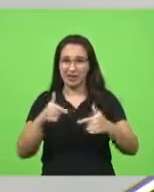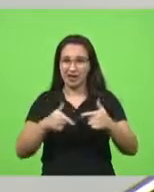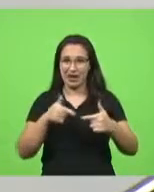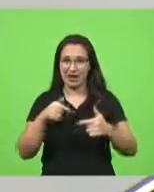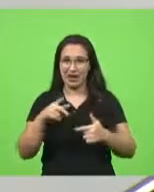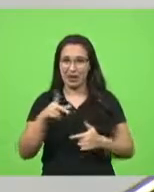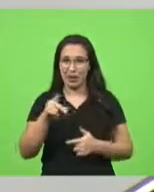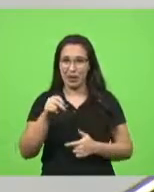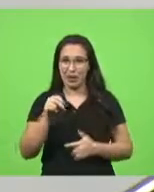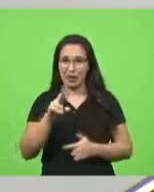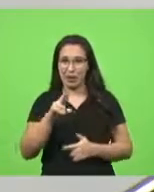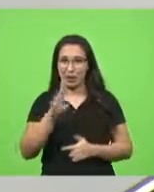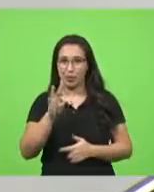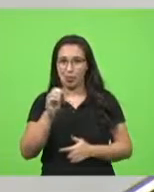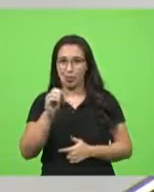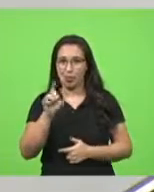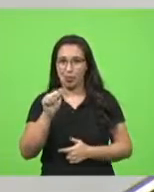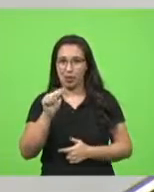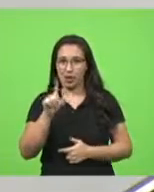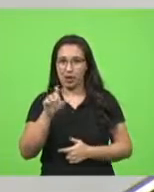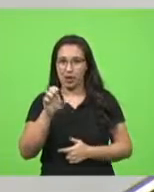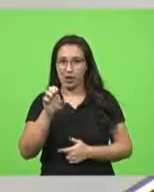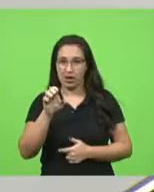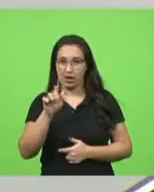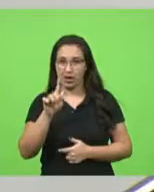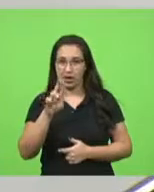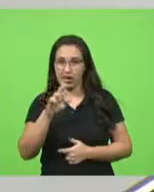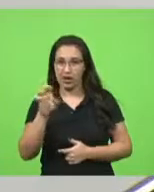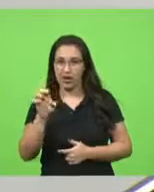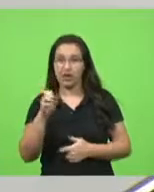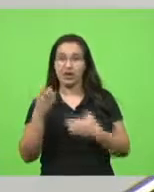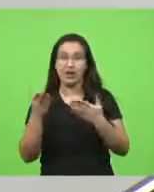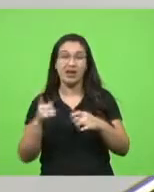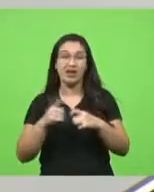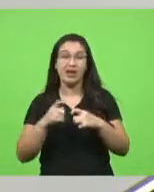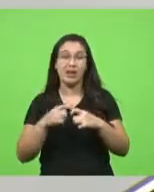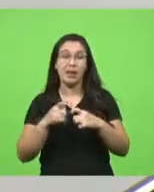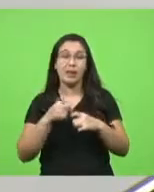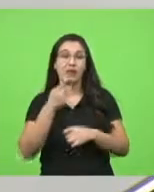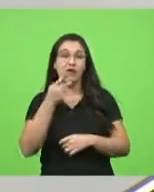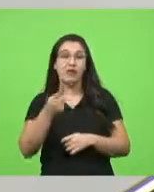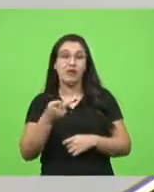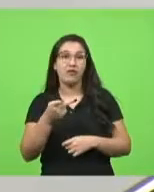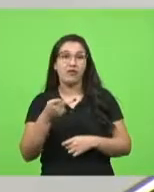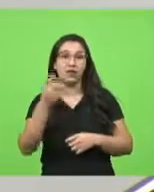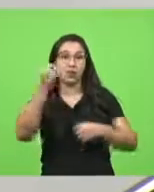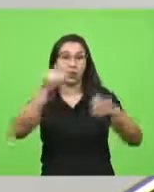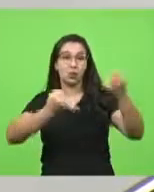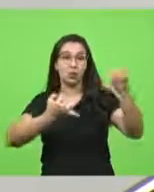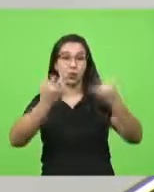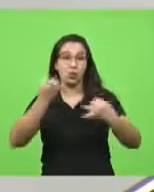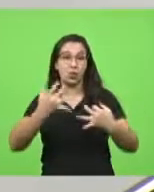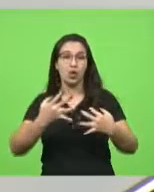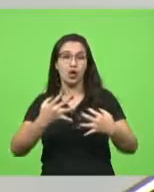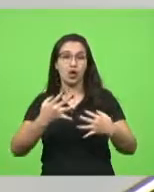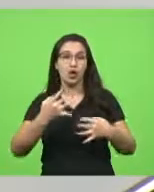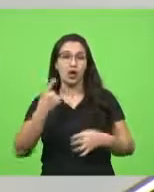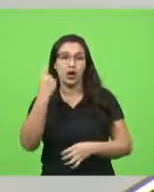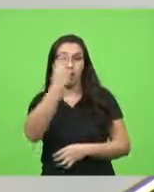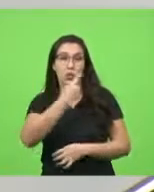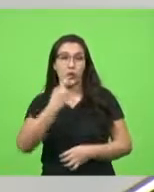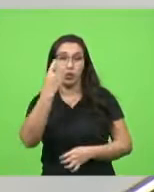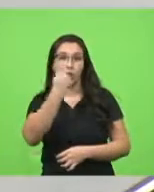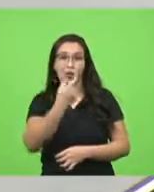médico de Porto Alegre relatava que ele fica, deputado Berlani, 6 horas em